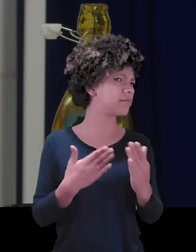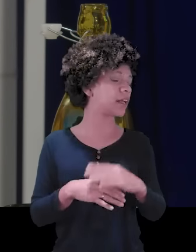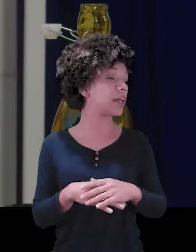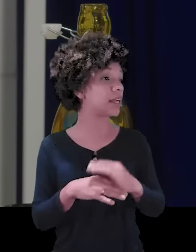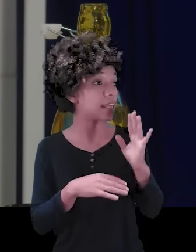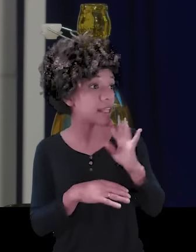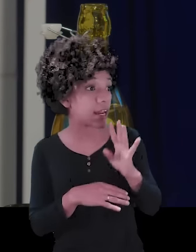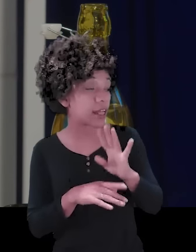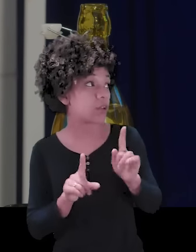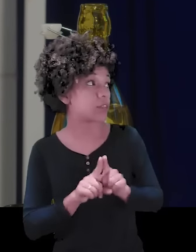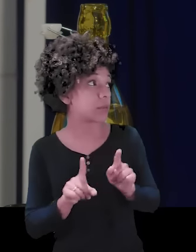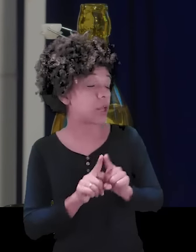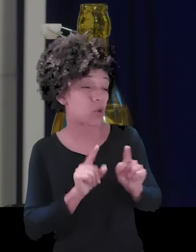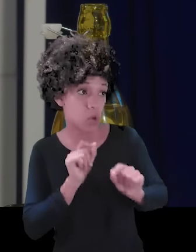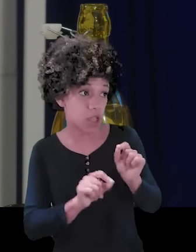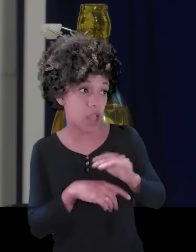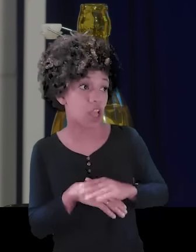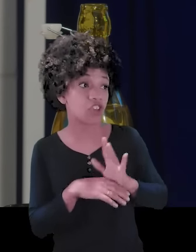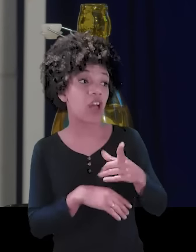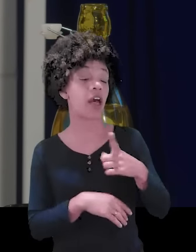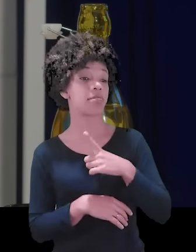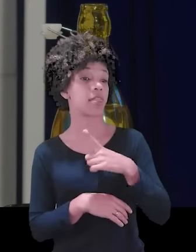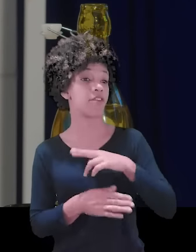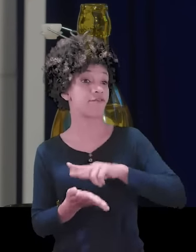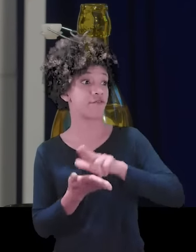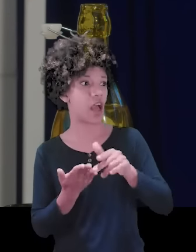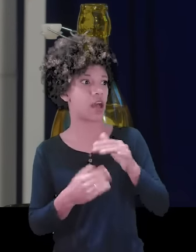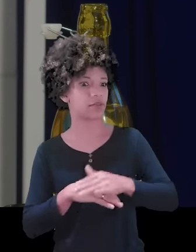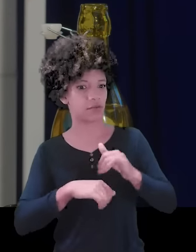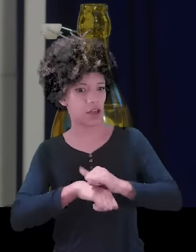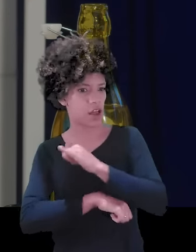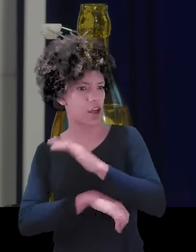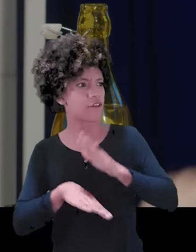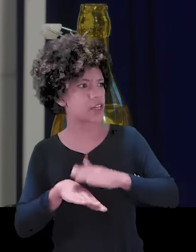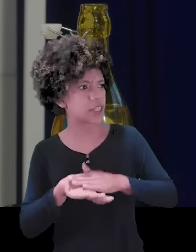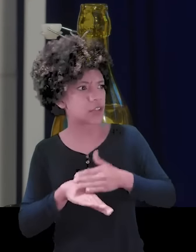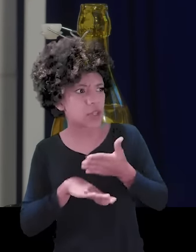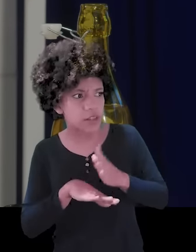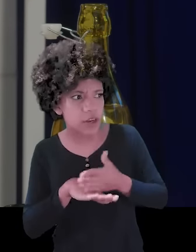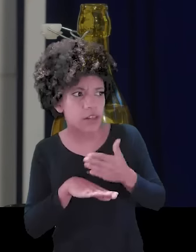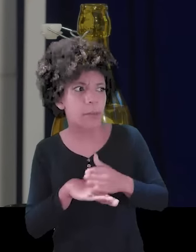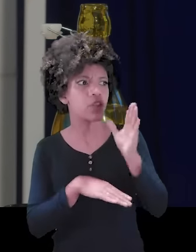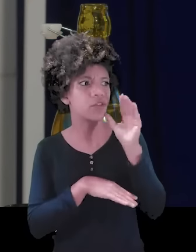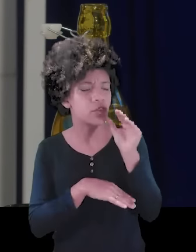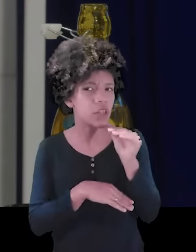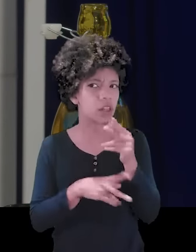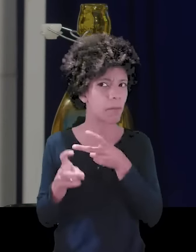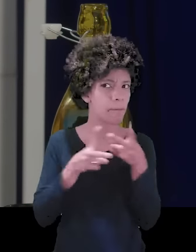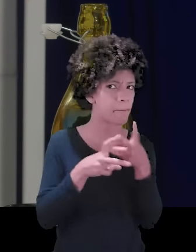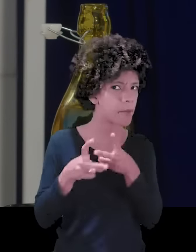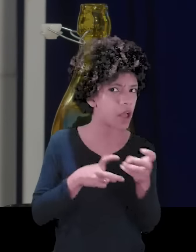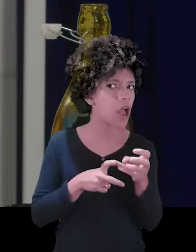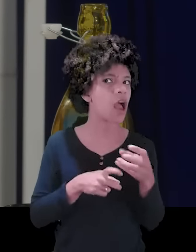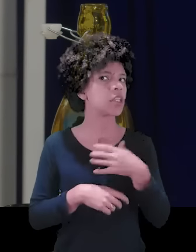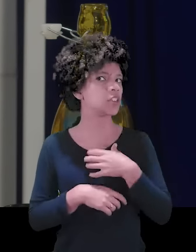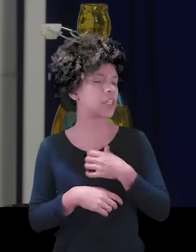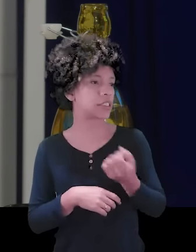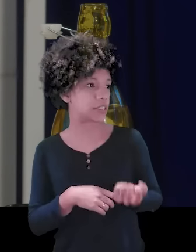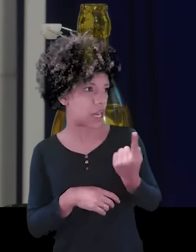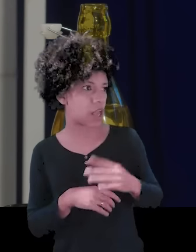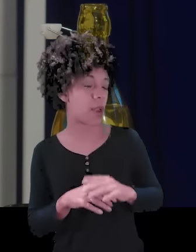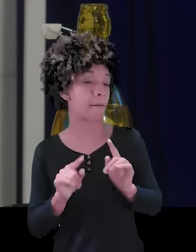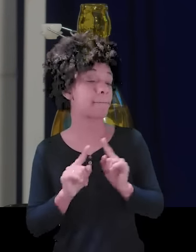ter e é muito legal que já existem muitas companhias aéreas fazer um treinamento dos funcionários para identificar esse tipo de